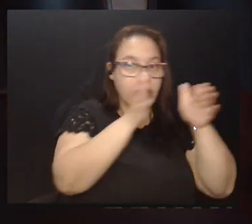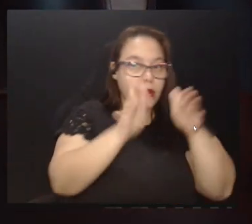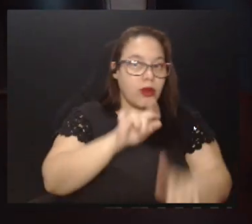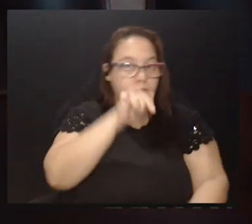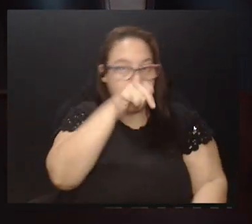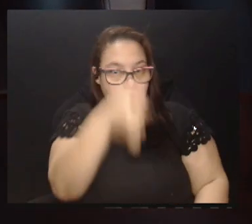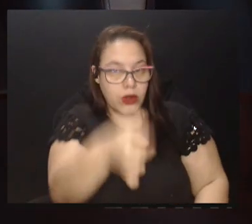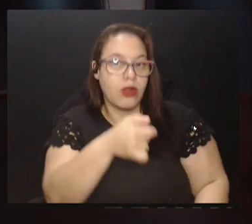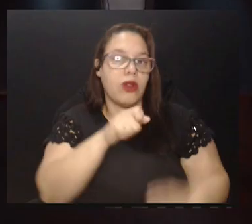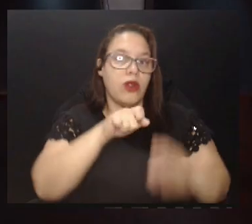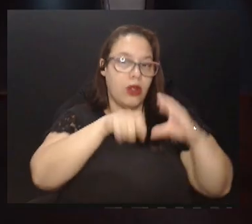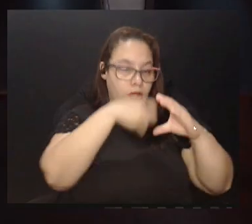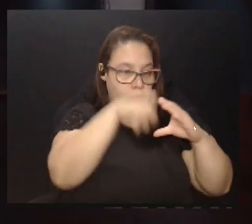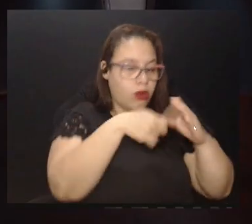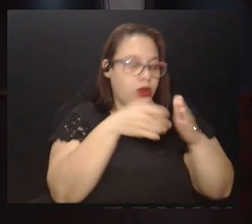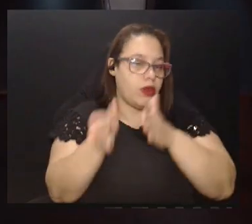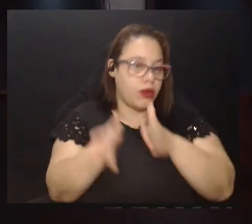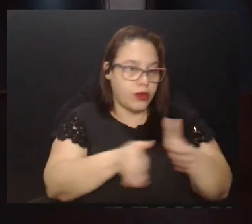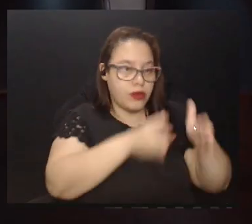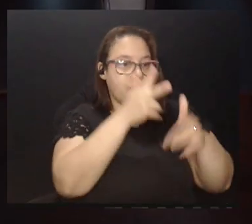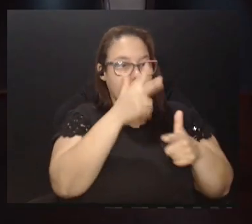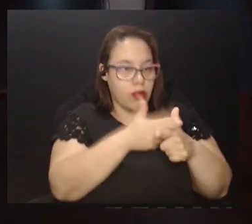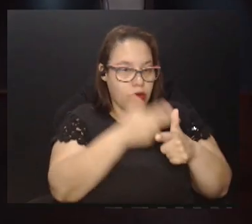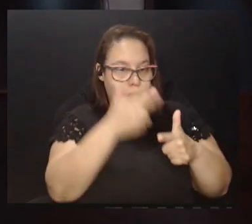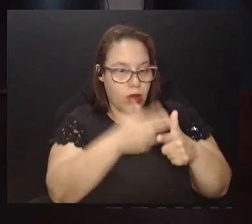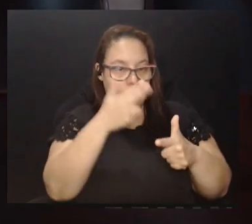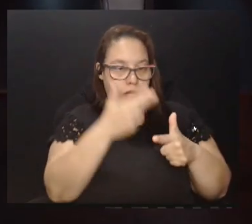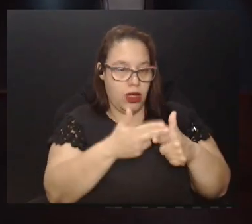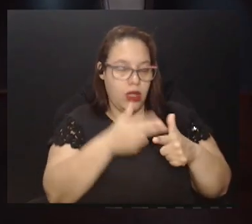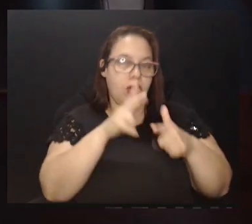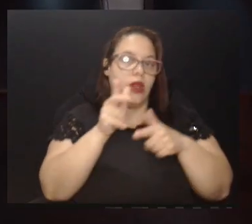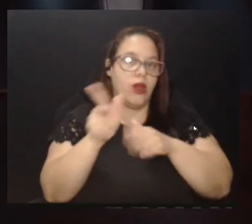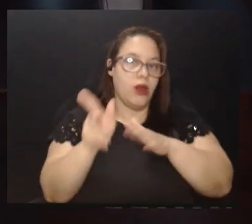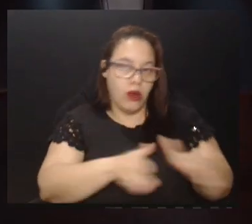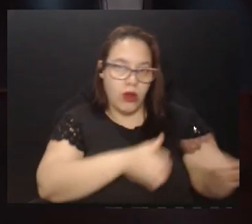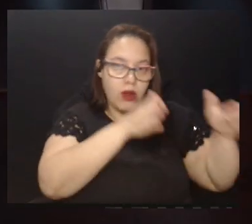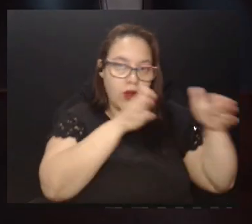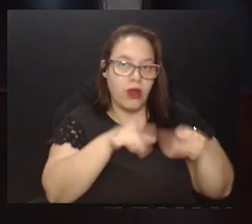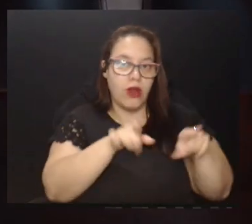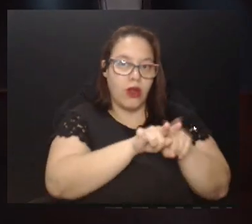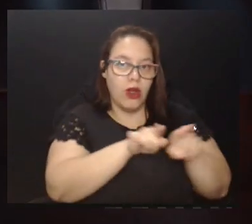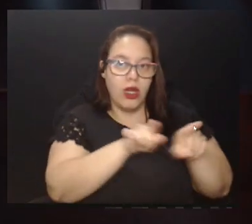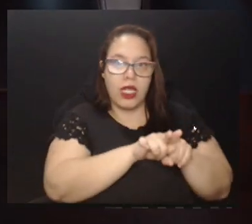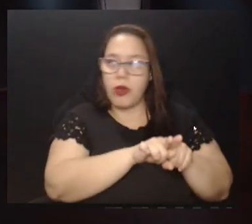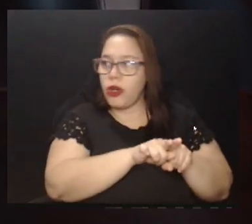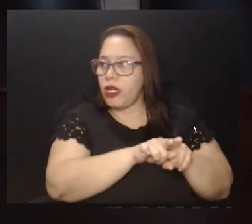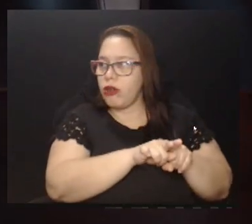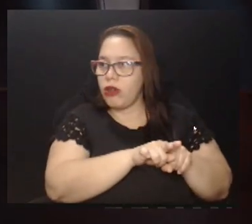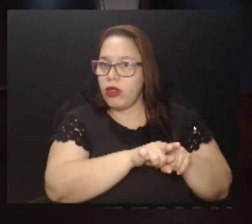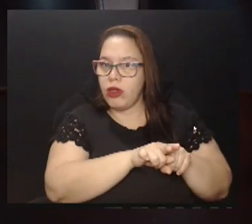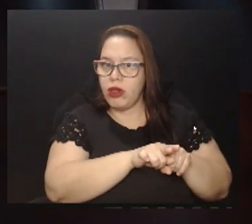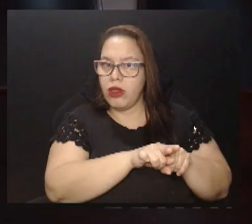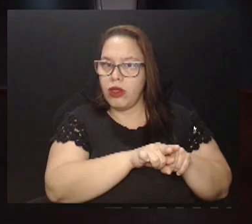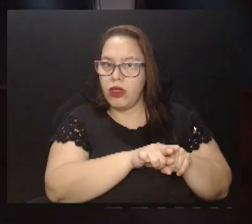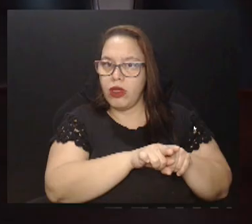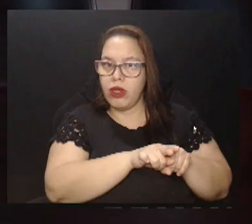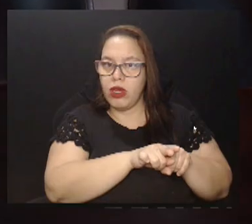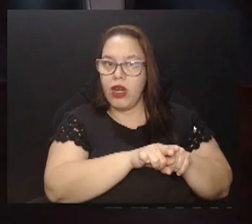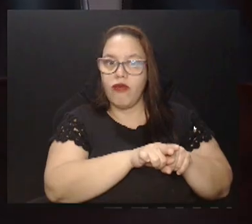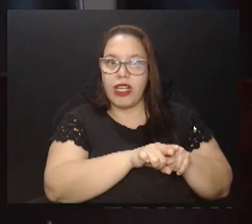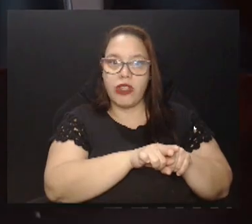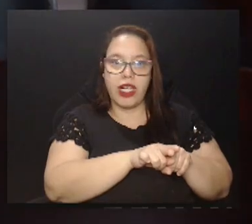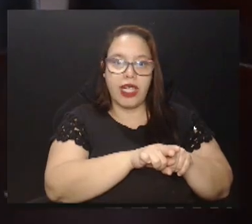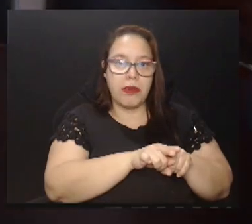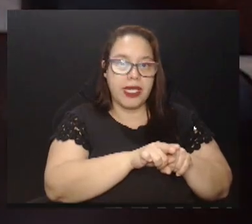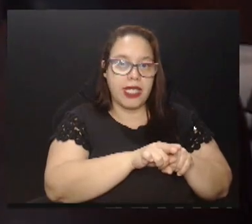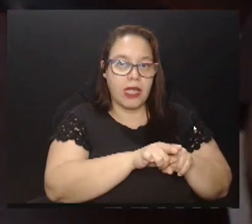produção, edição na pós-produção, que também, né, Milton, é um momento muito importante, né? Porque a edição, conta pra